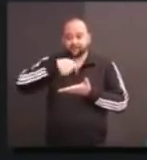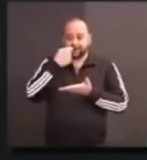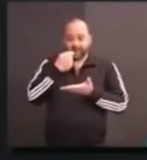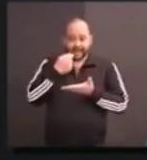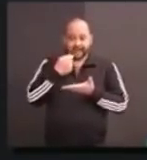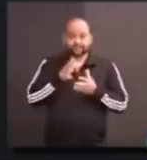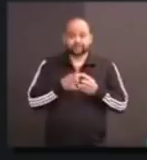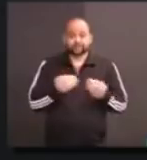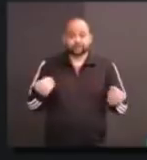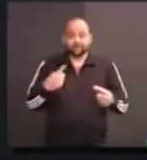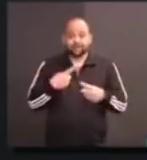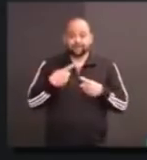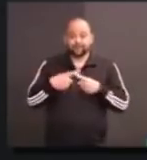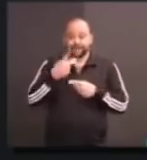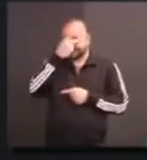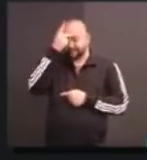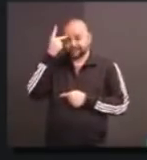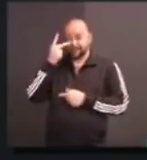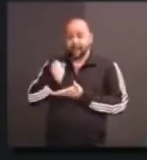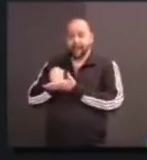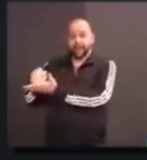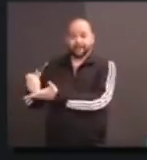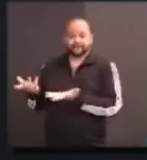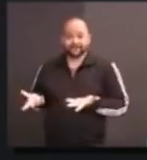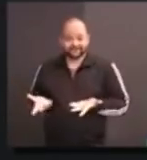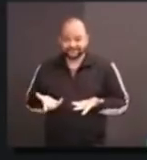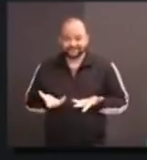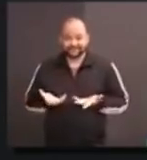embora. Como souvenir.